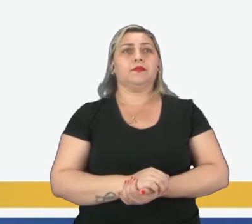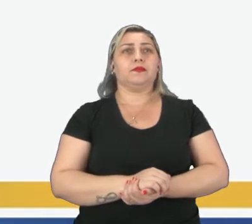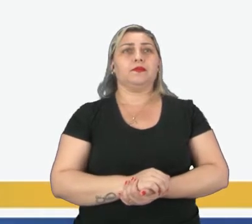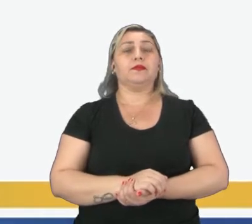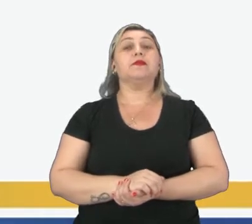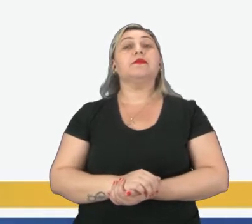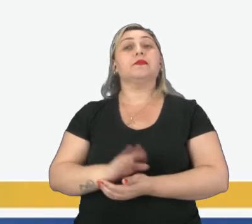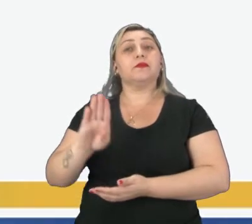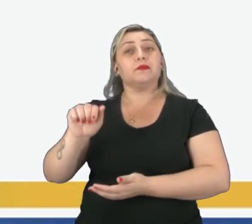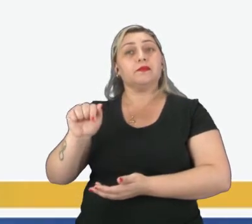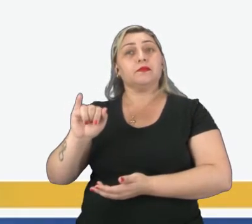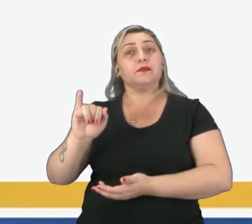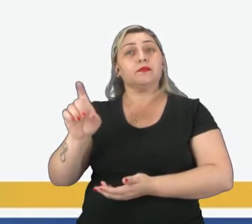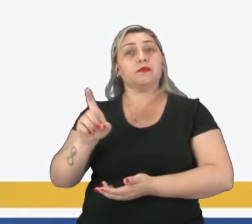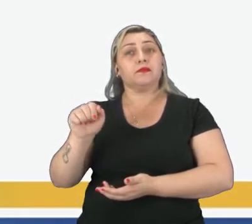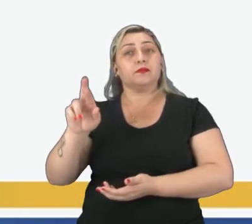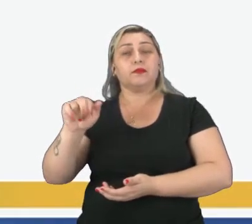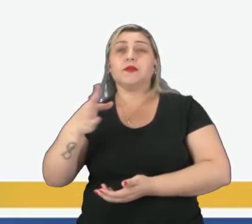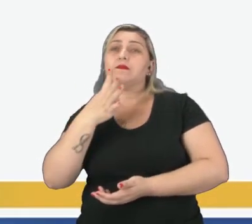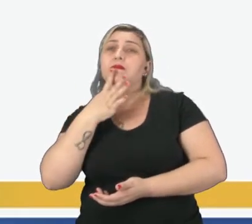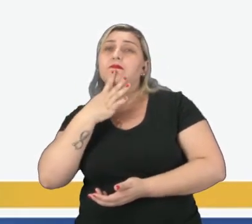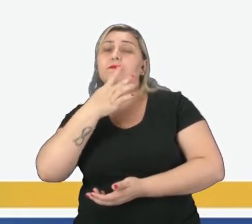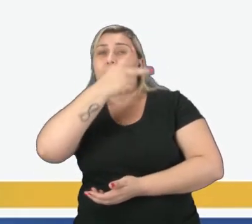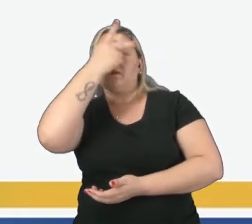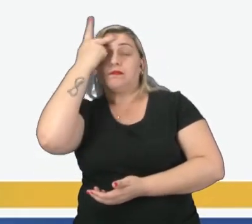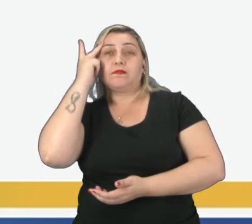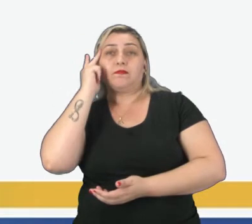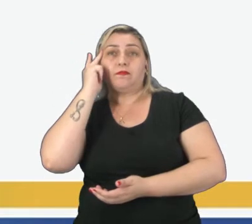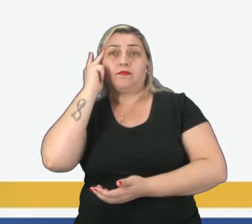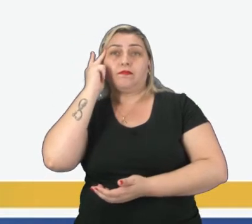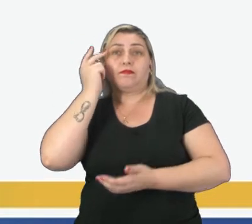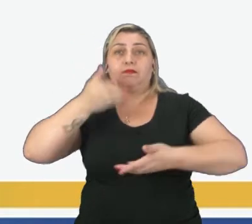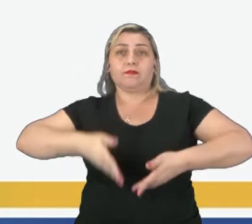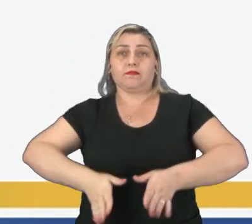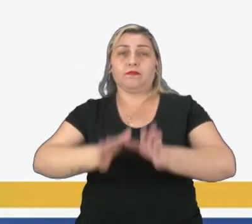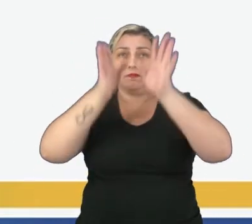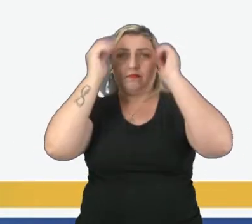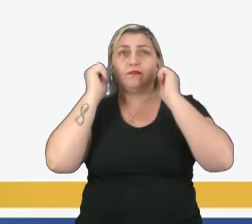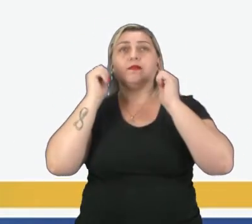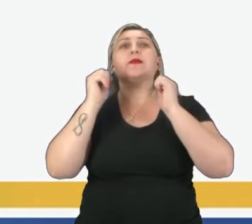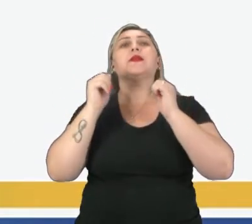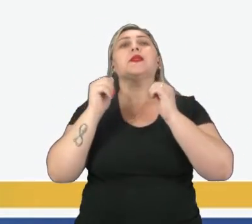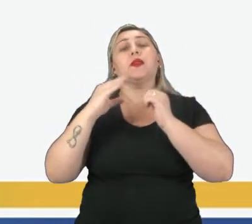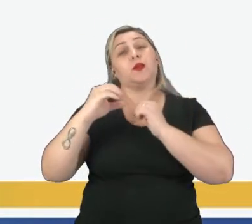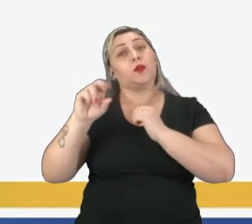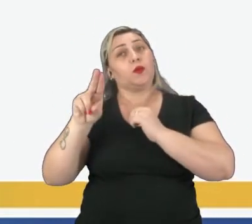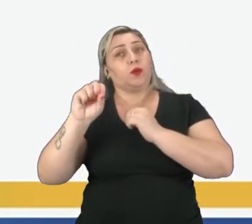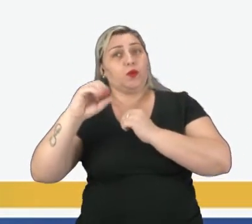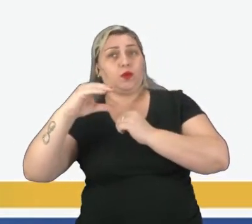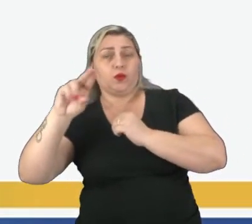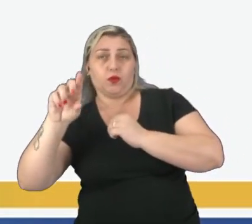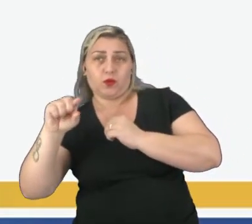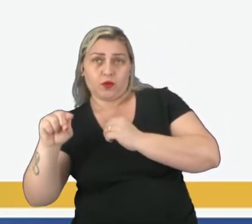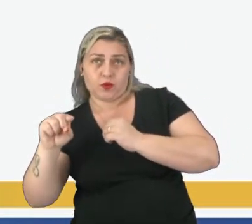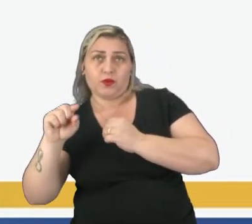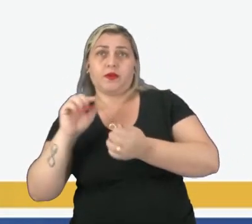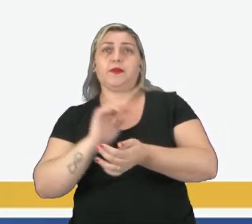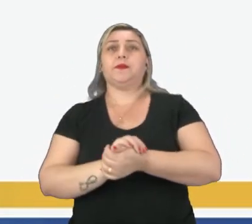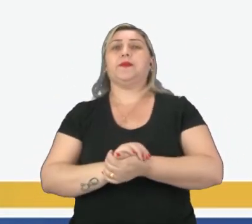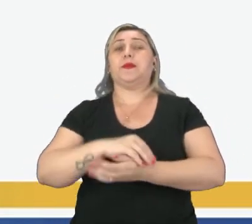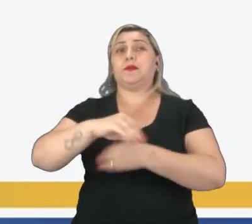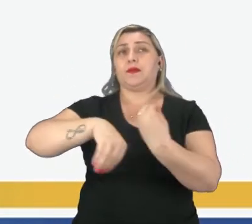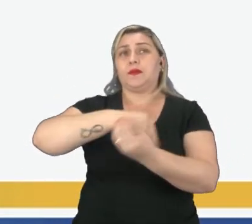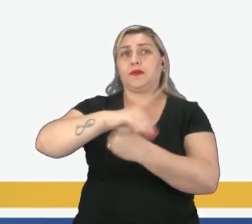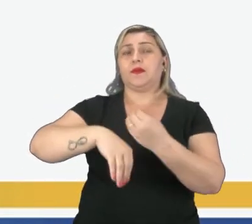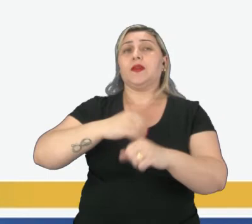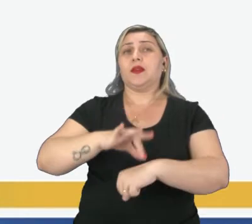A baixaria, muito conhecida pelos acrianos, tem como ingrediente principal o cuscuz, mais conhecido como pão de milho,